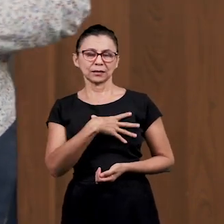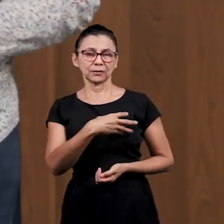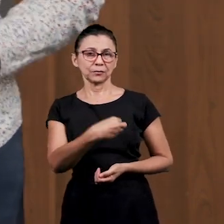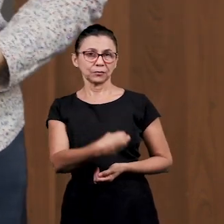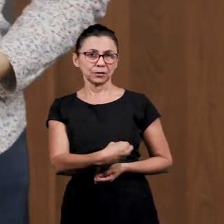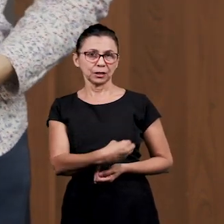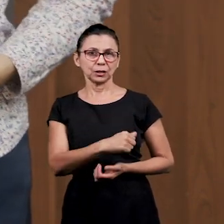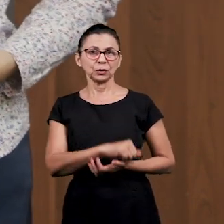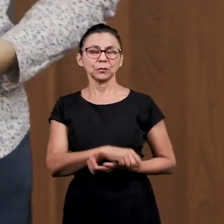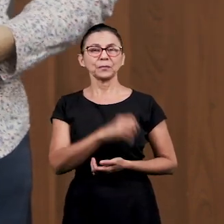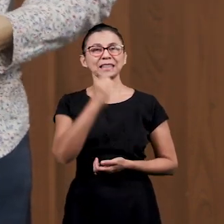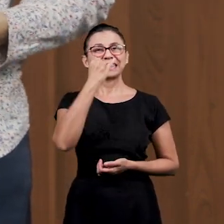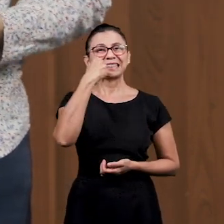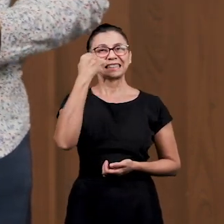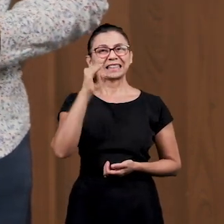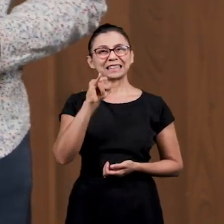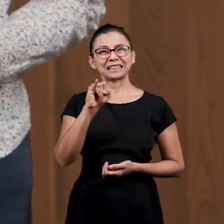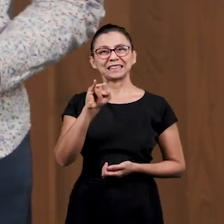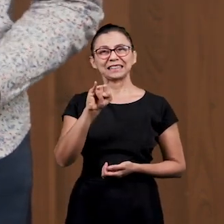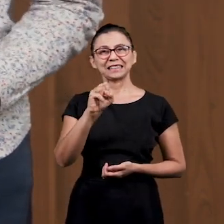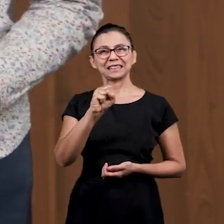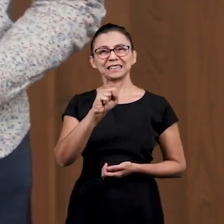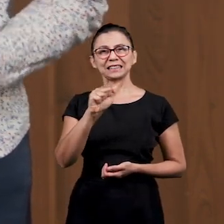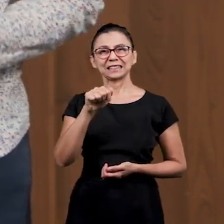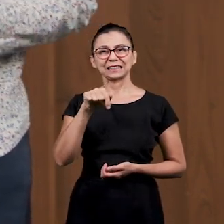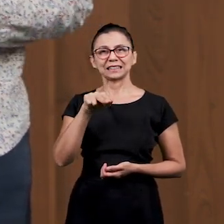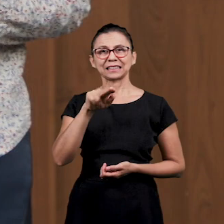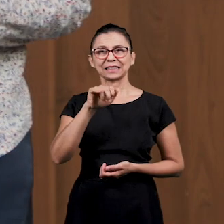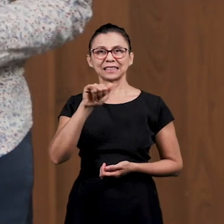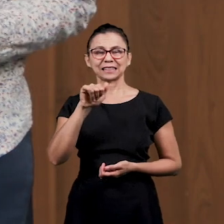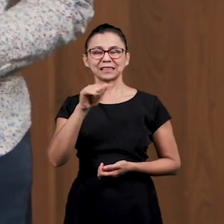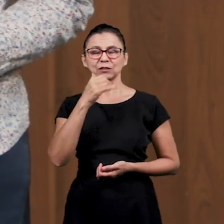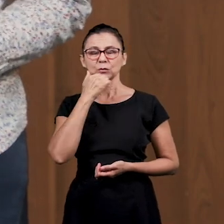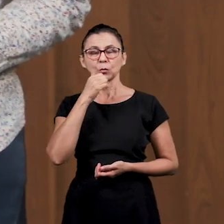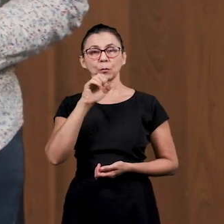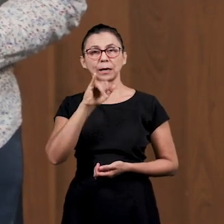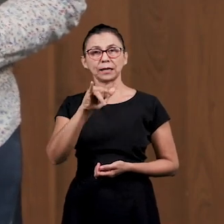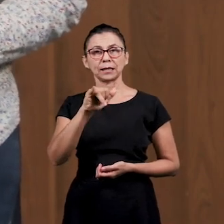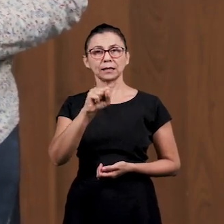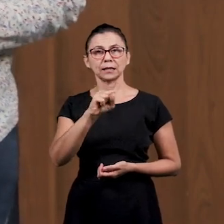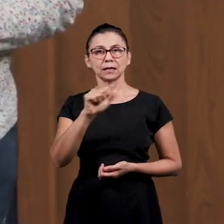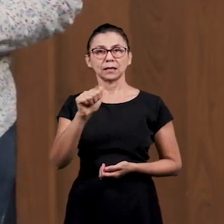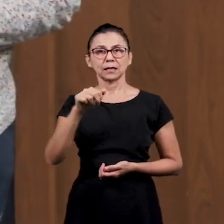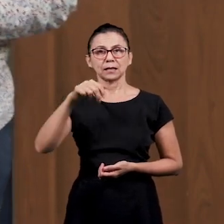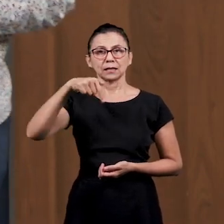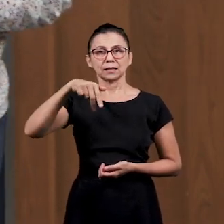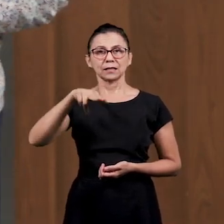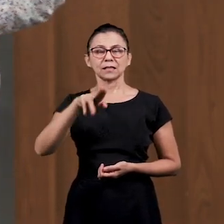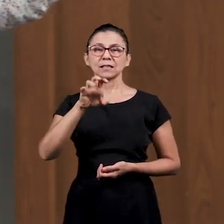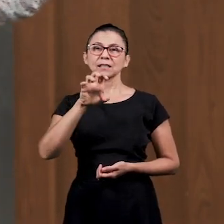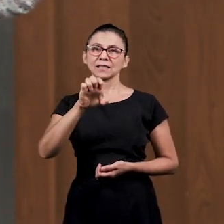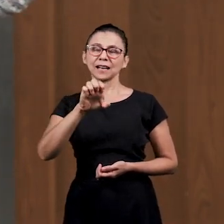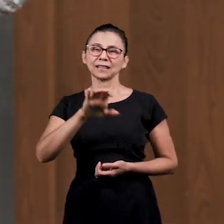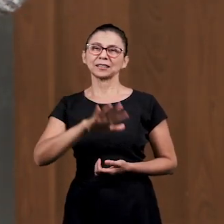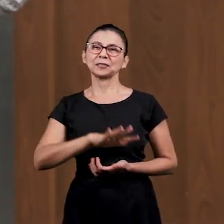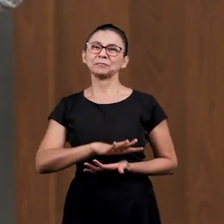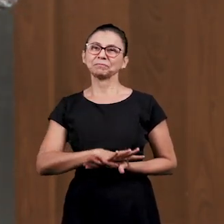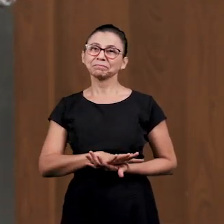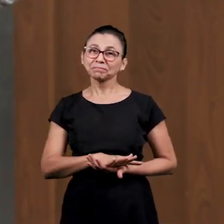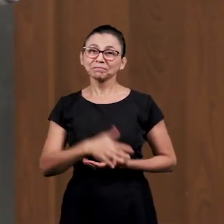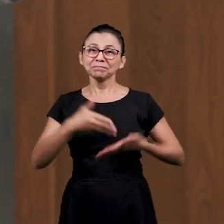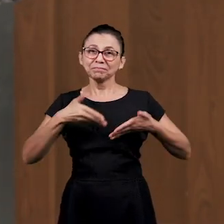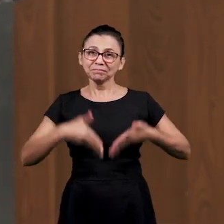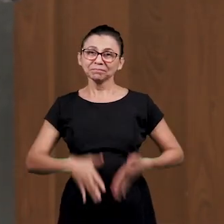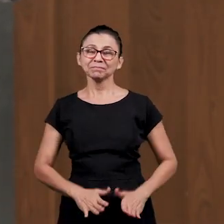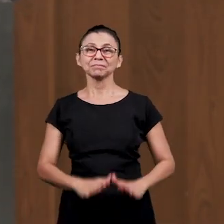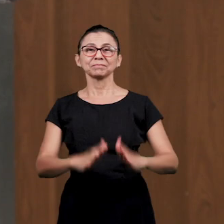Abraão esperou, Abraão confiou e no tempo certo, Deus cumpriu aquilo que